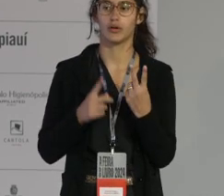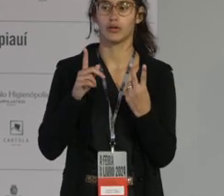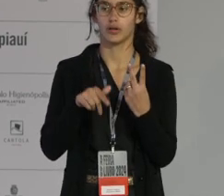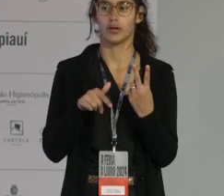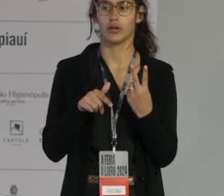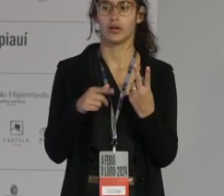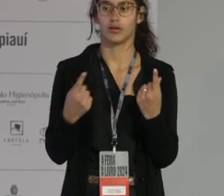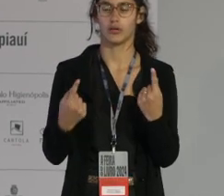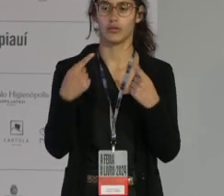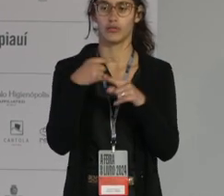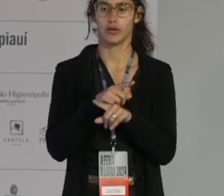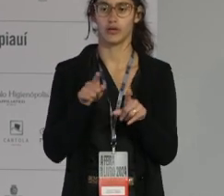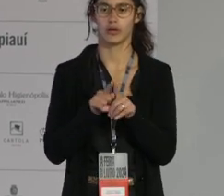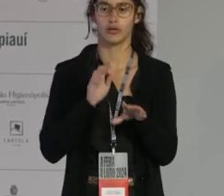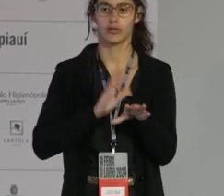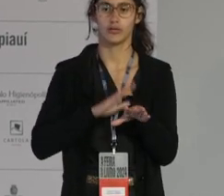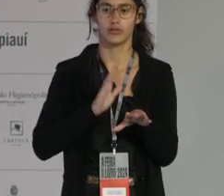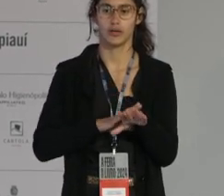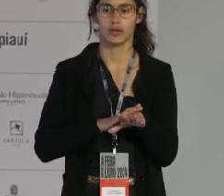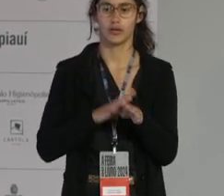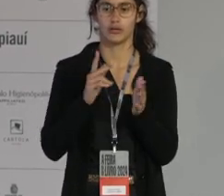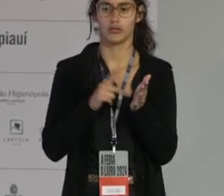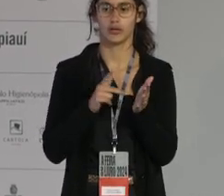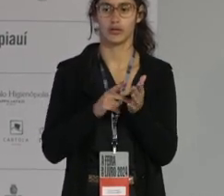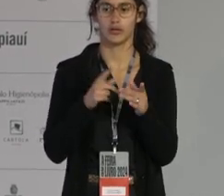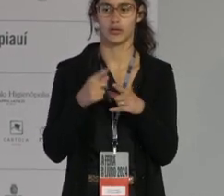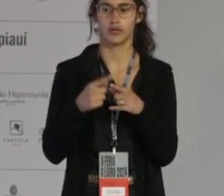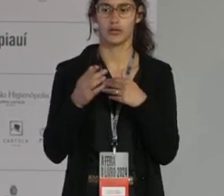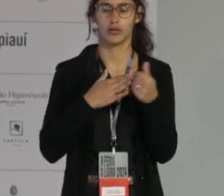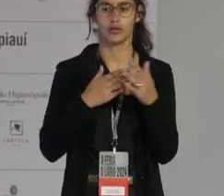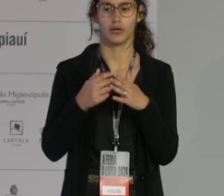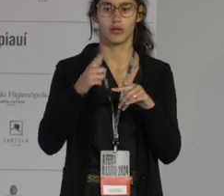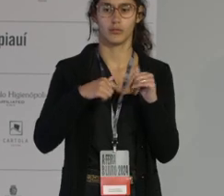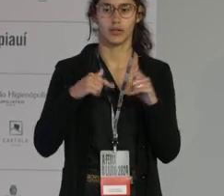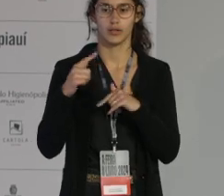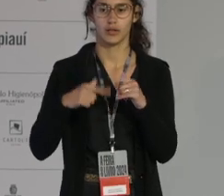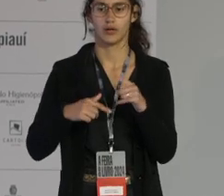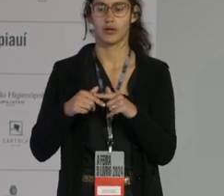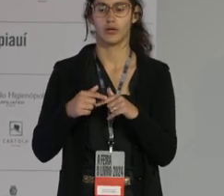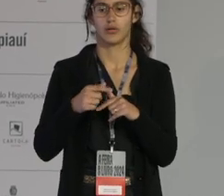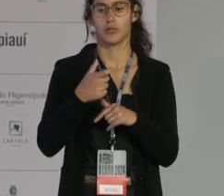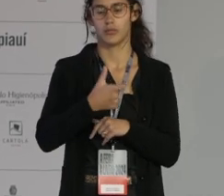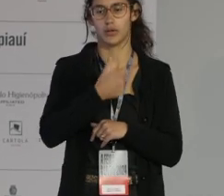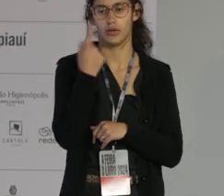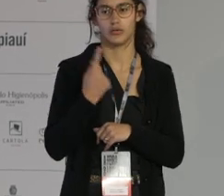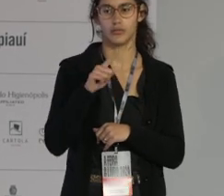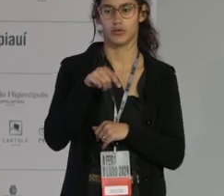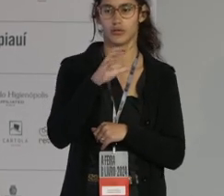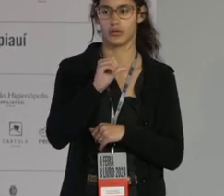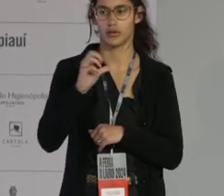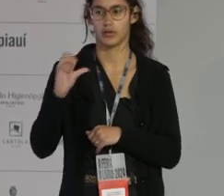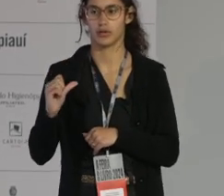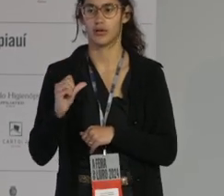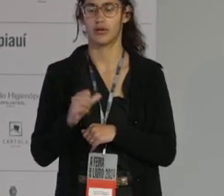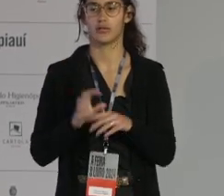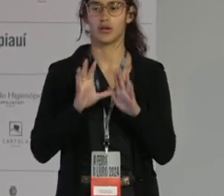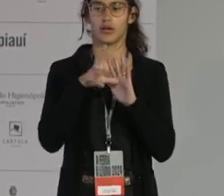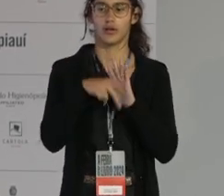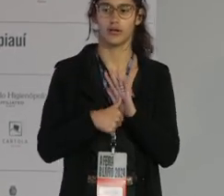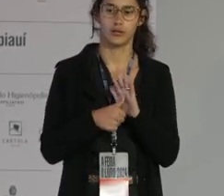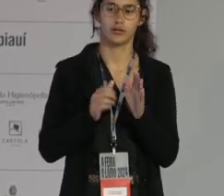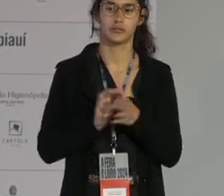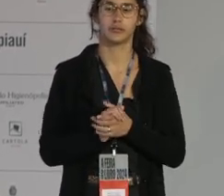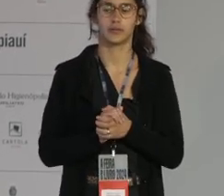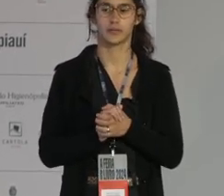contos inversos, assim, né? É verdade. E ela pega qualquer coisa, né? Bolacha da loja de R$1,99. Ela rouba.